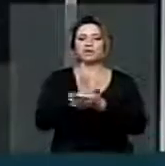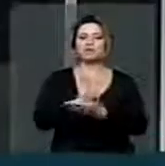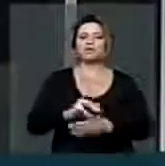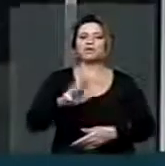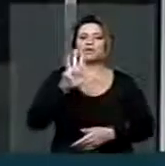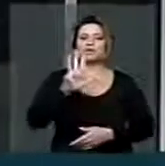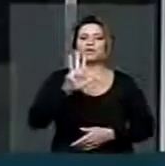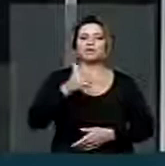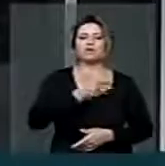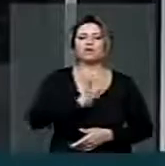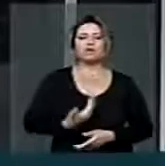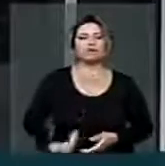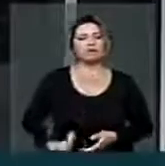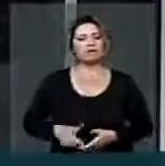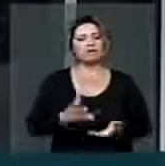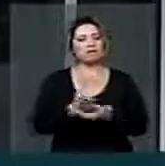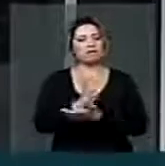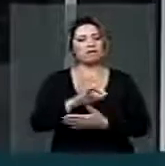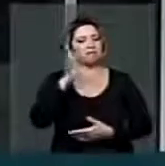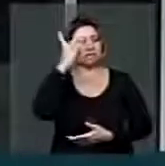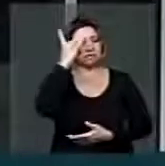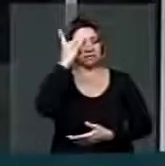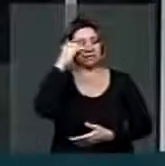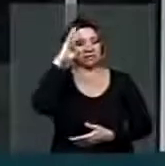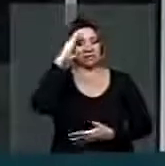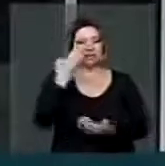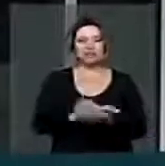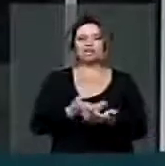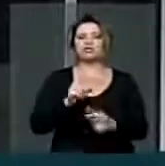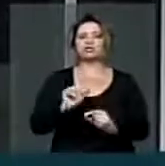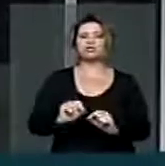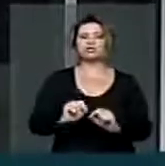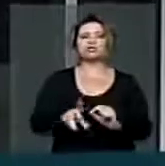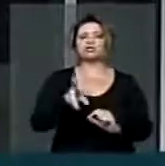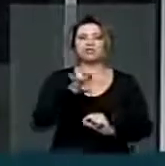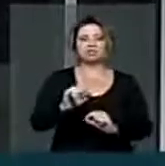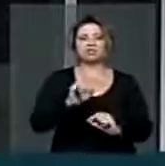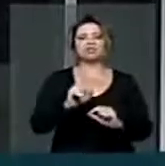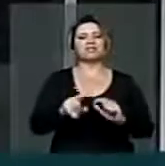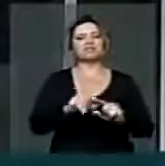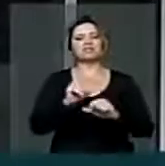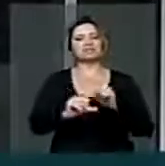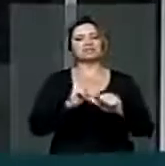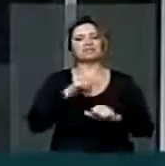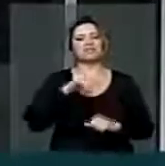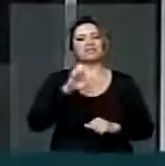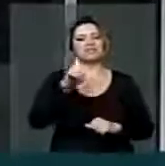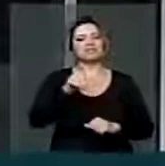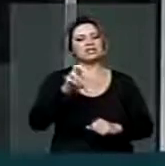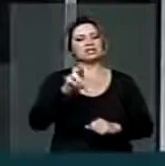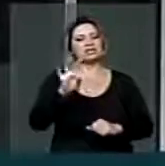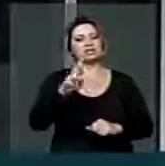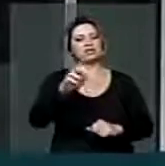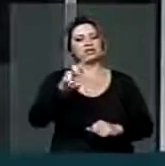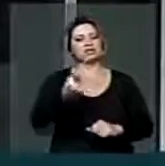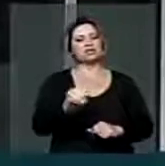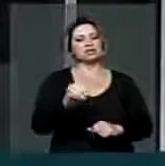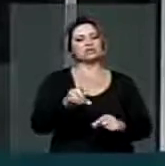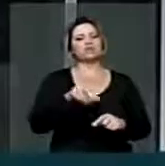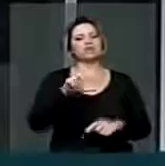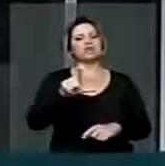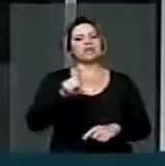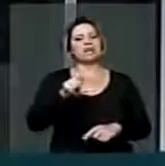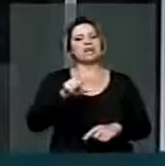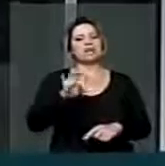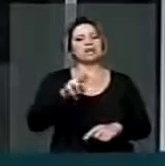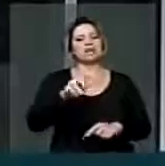quando elegeu a Dilma, elegeu acreditando que nós viemos para o Poder Executivo e o Poder Legislativo para fazer a diferença. E